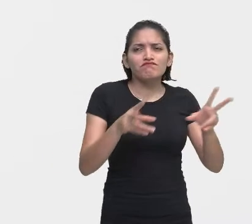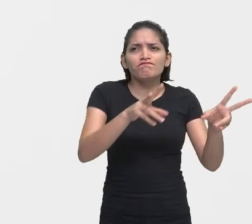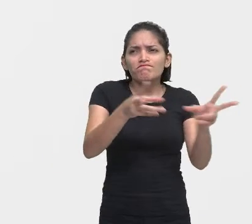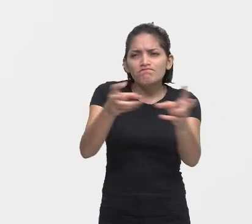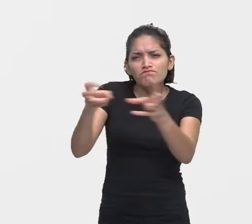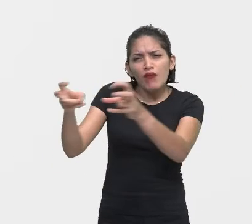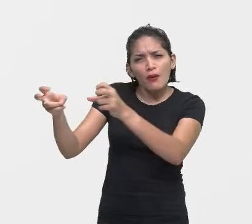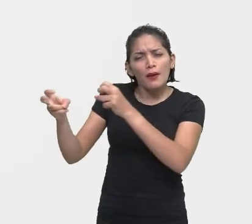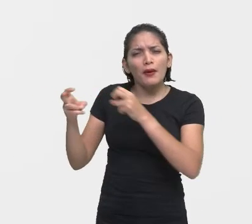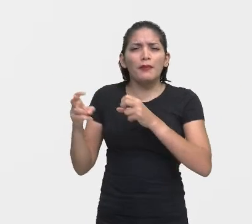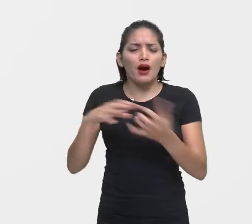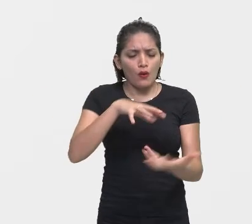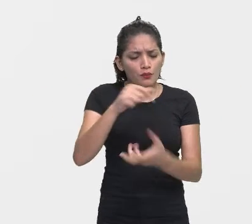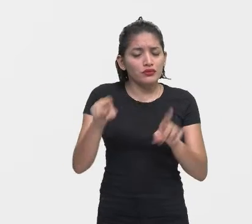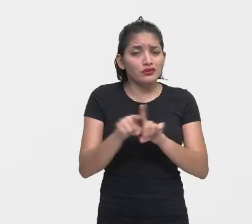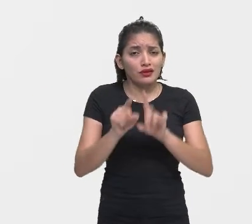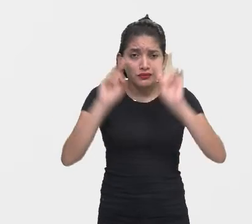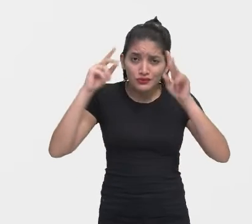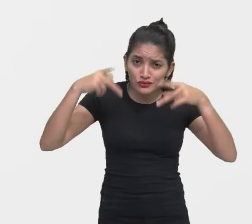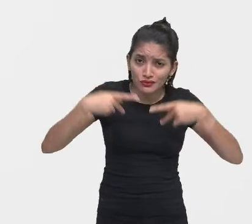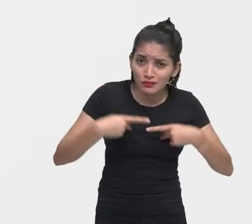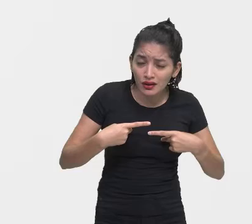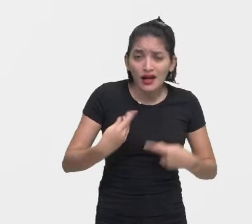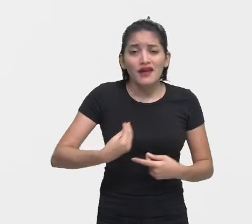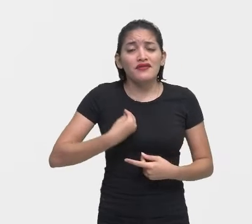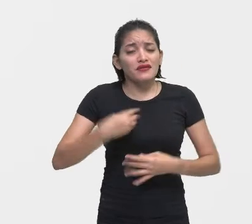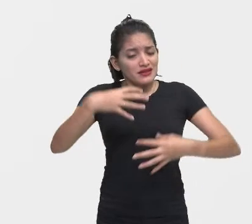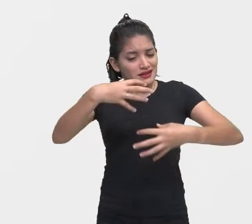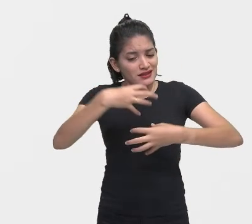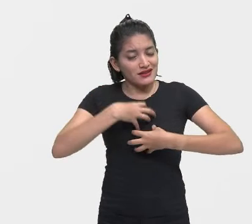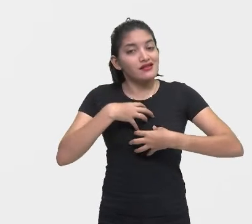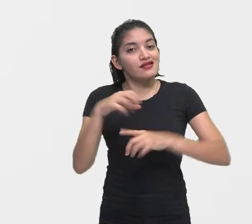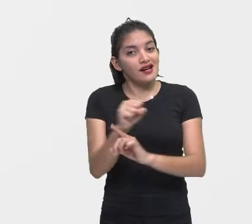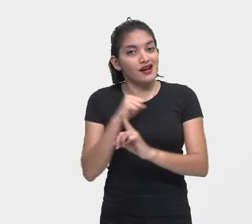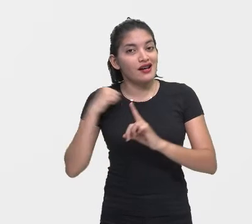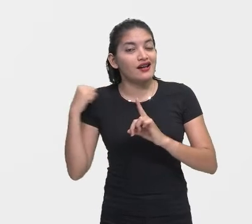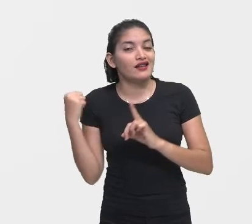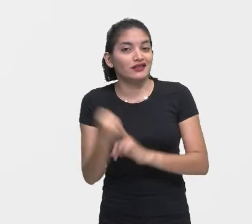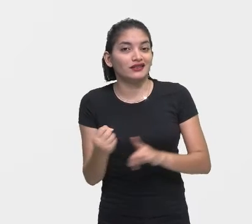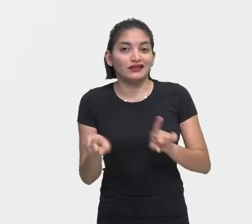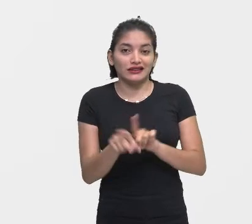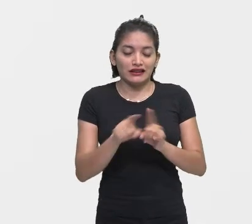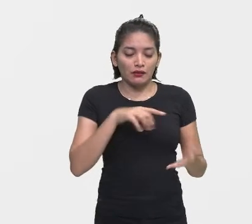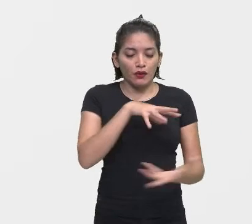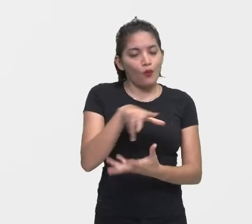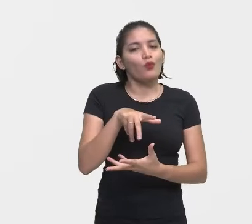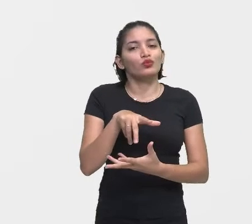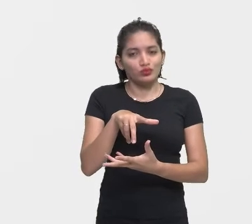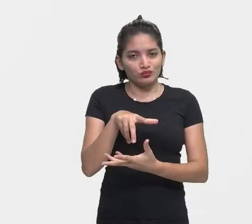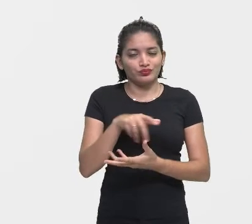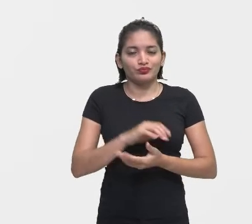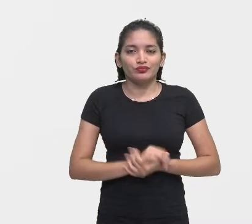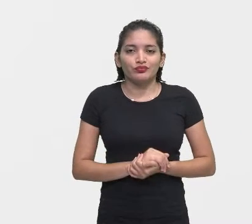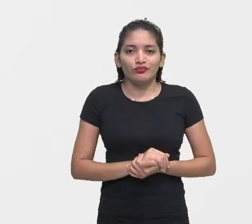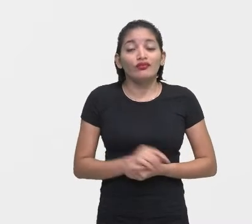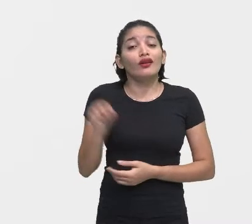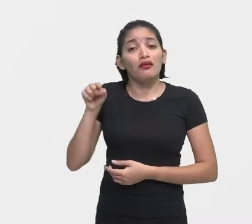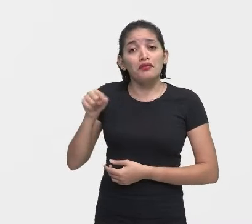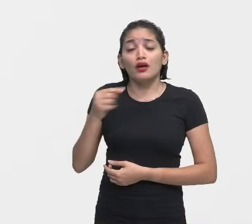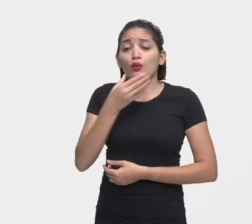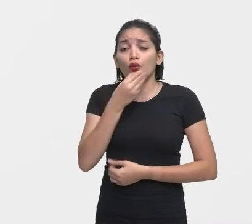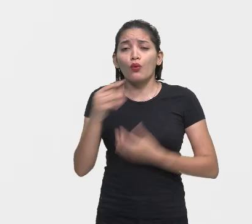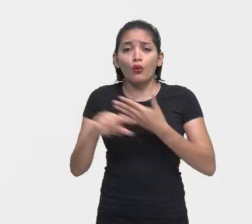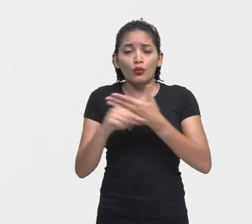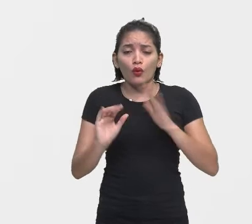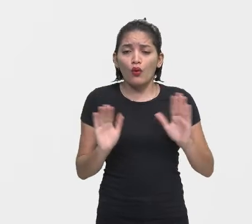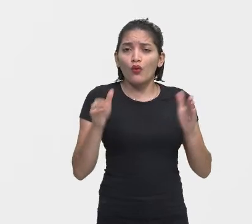mundo, de ver o ser humano, de viver e sentir a sociedade e o mundo como um todo. Então, ele é o mais afinado com